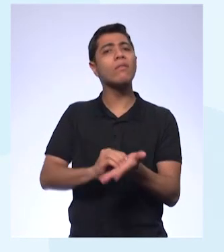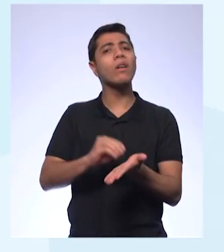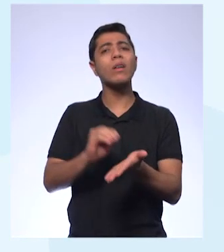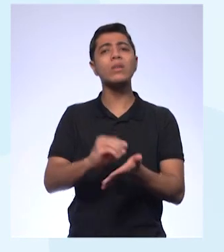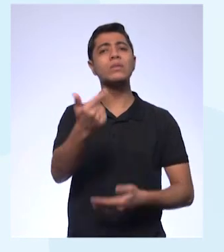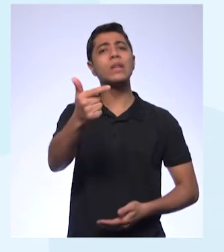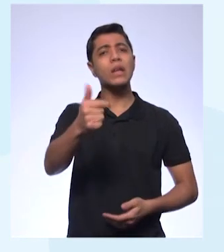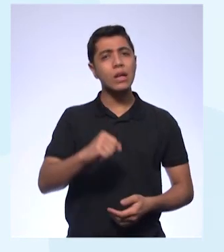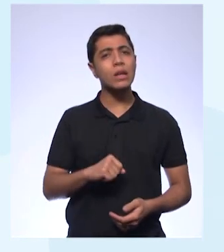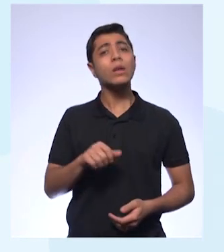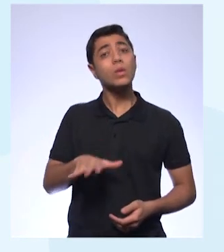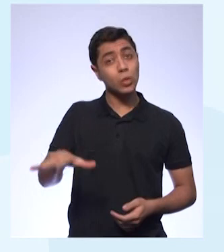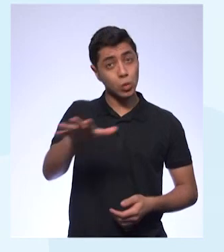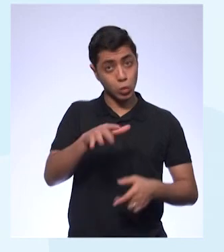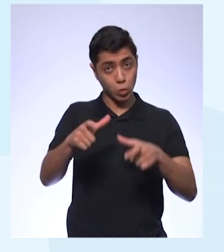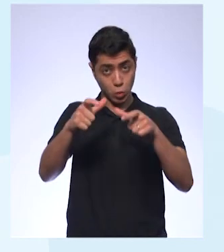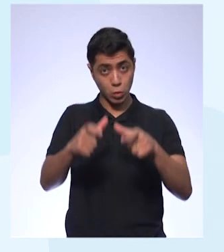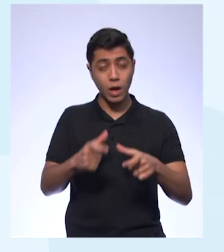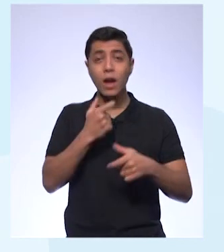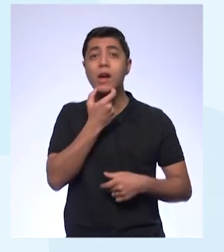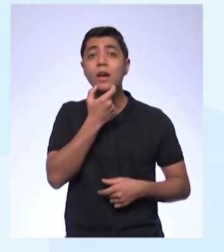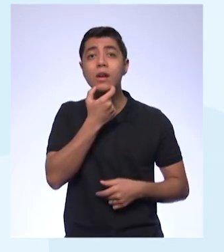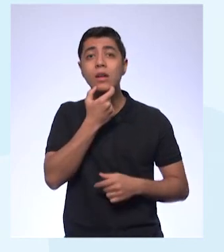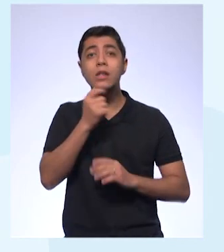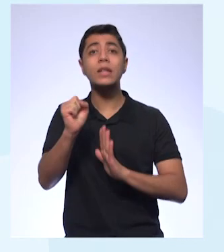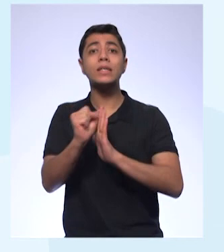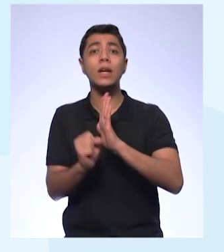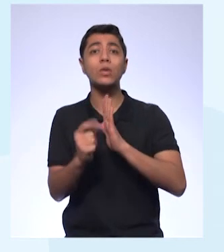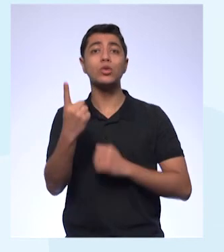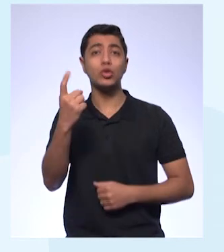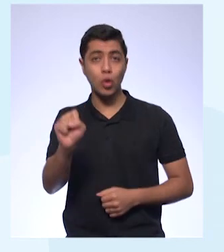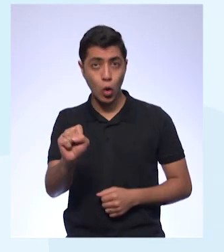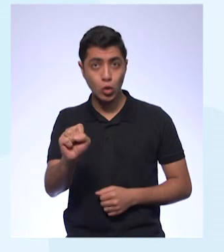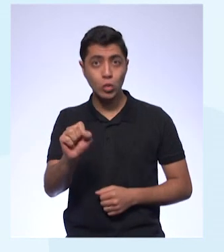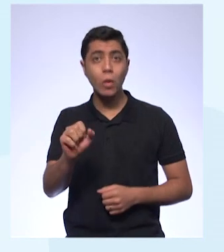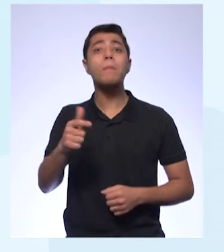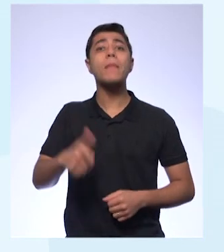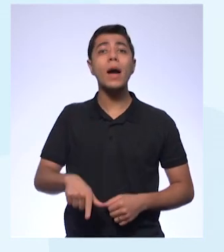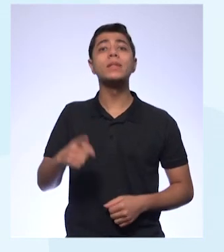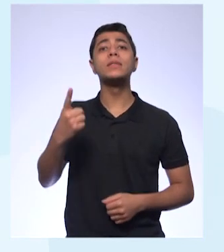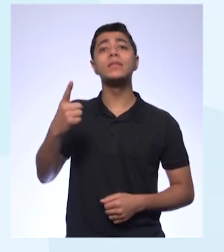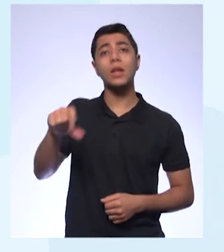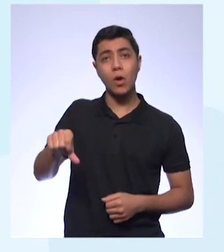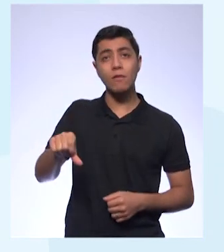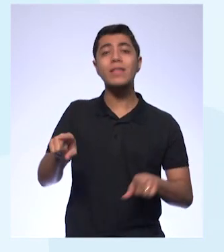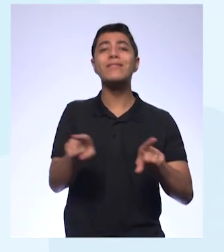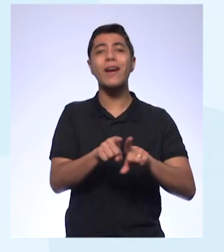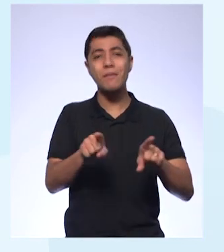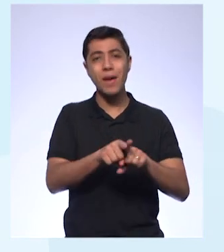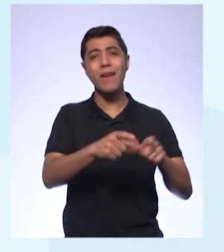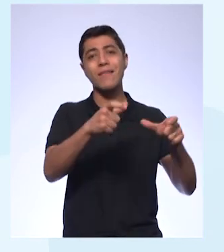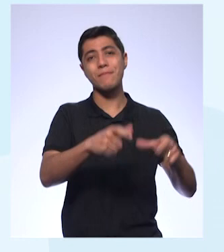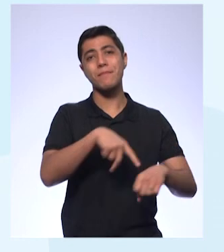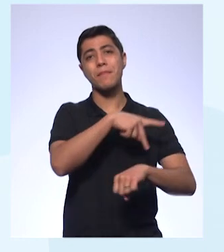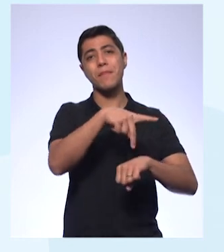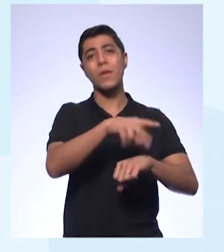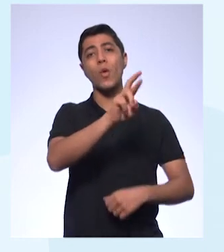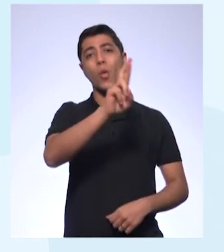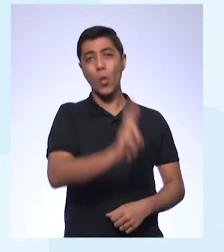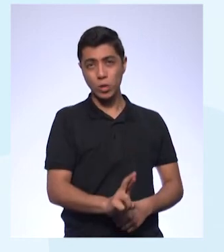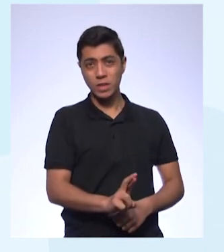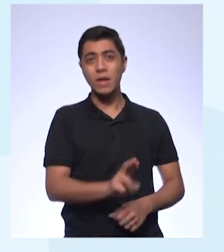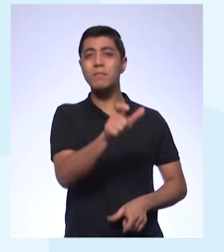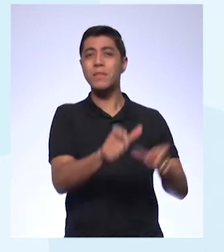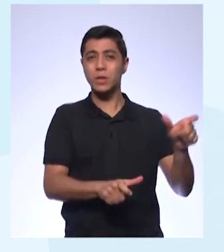no século XVIII e XIX, como os trabalhadores russos no século XX, não possuíam direitos trabalhistas